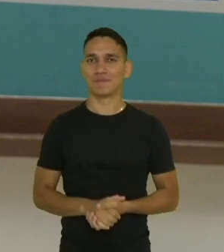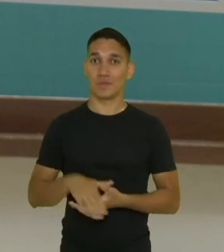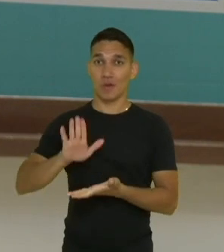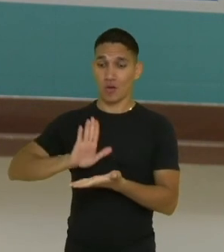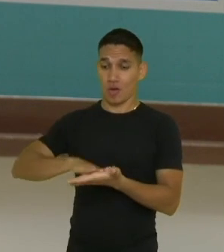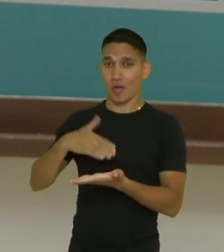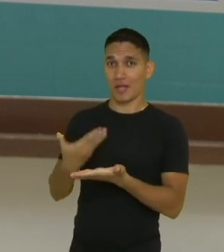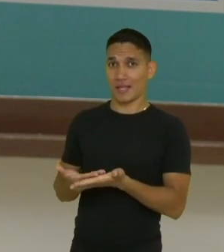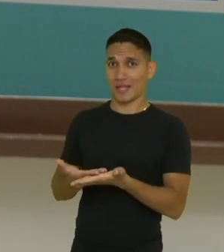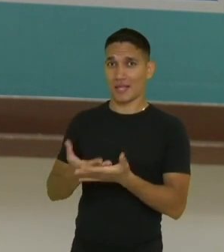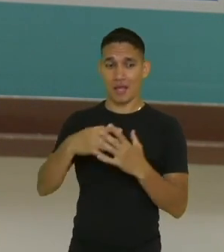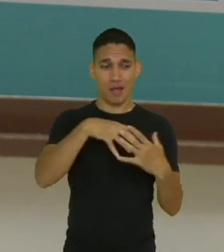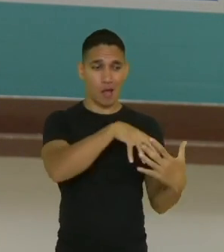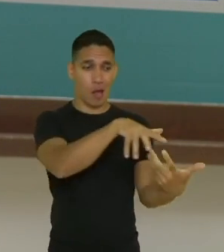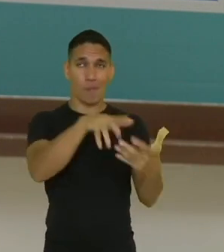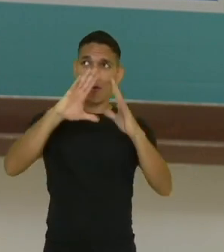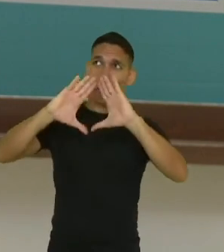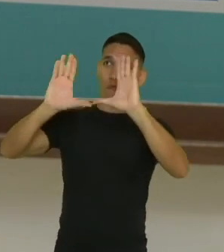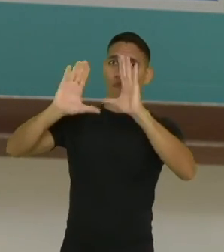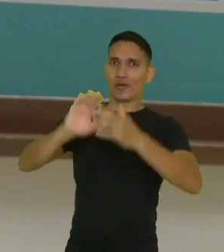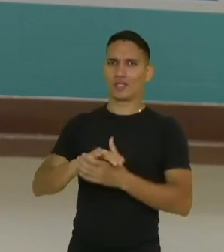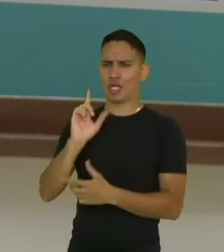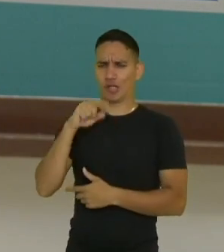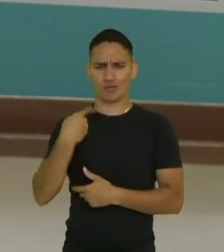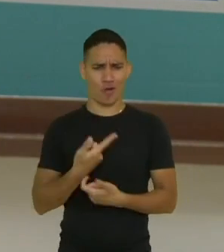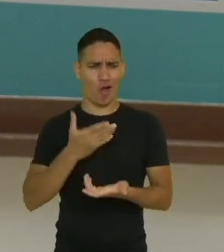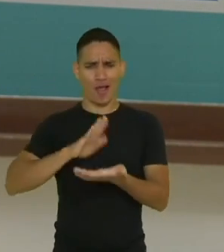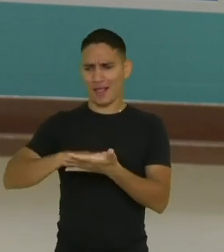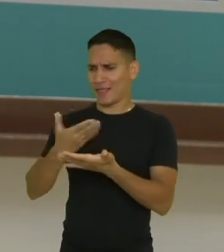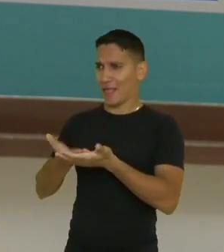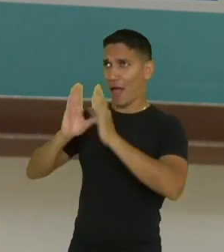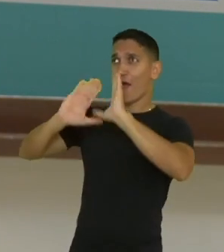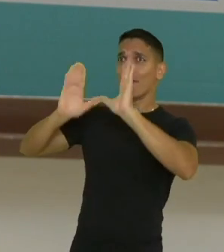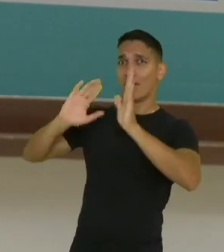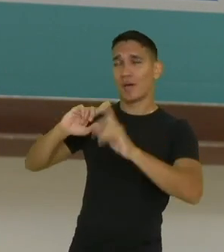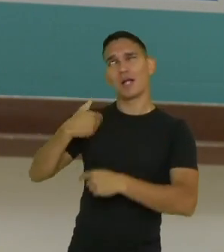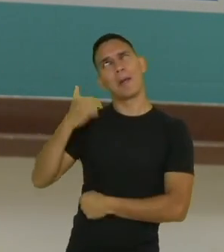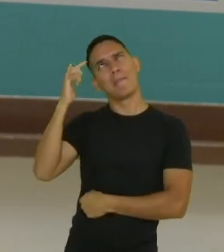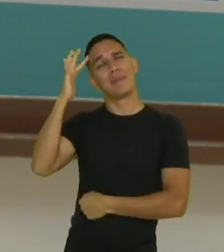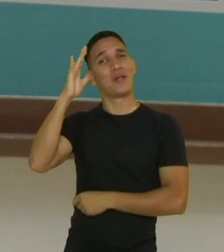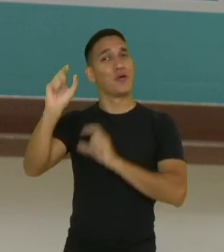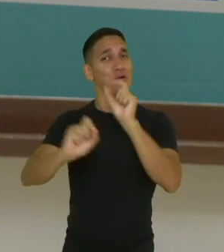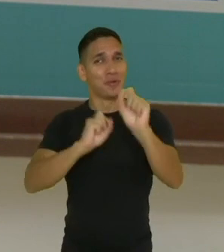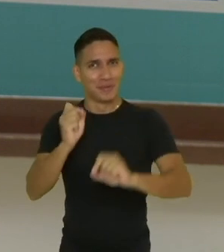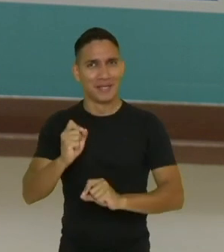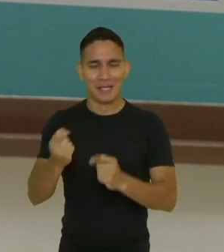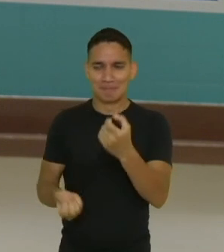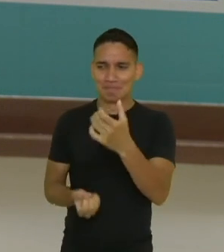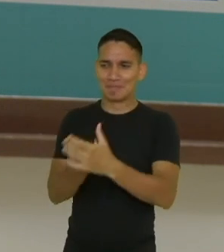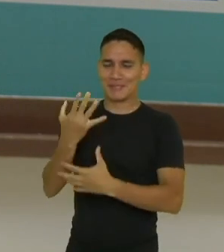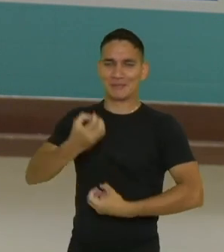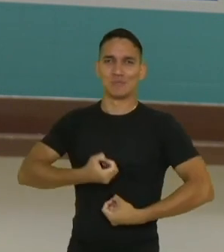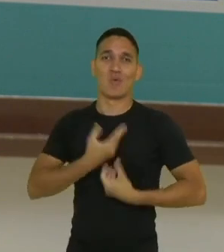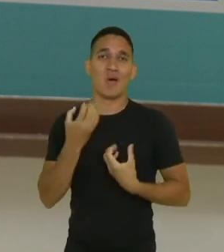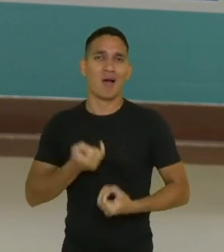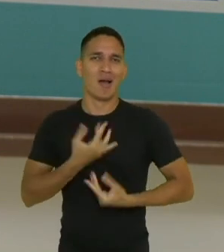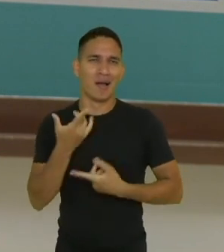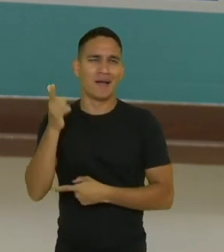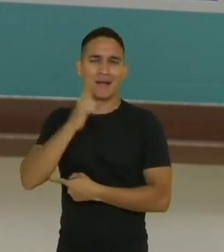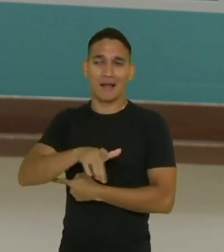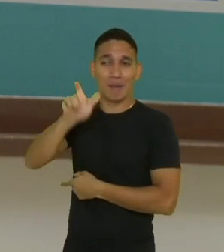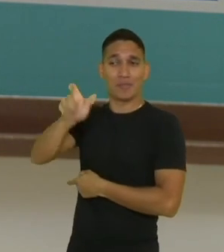intérprete e a bola de voleibol. O nosso intérprete joga voleibol. E aí eu imaginei criar um poema com